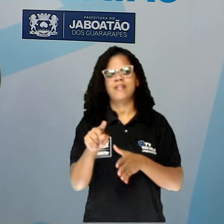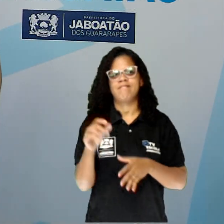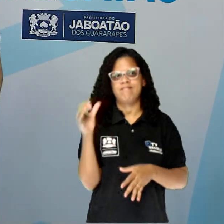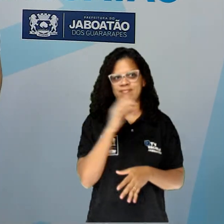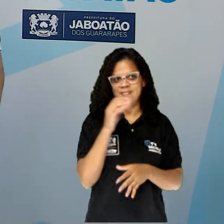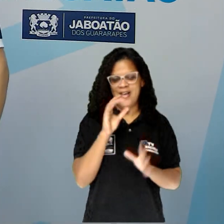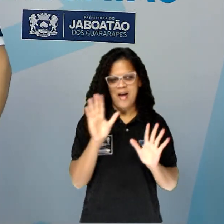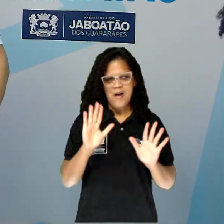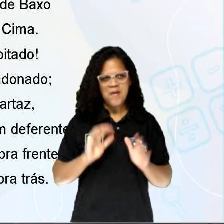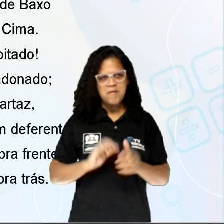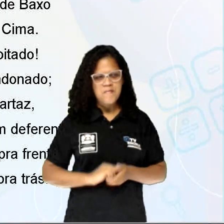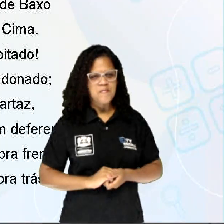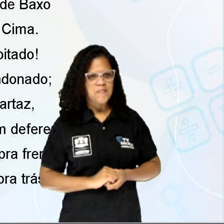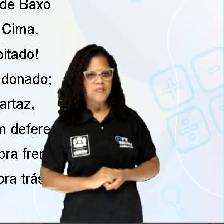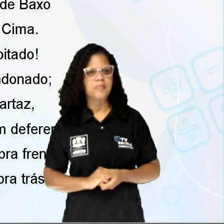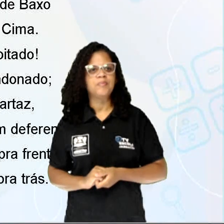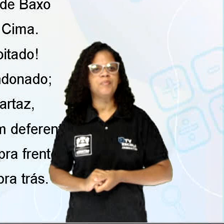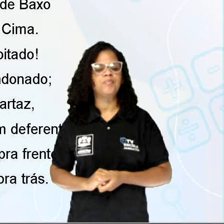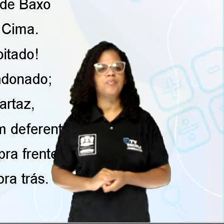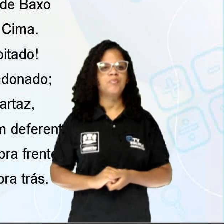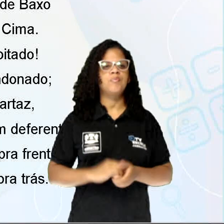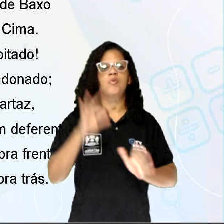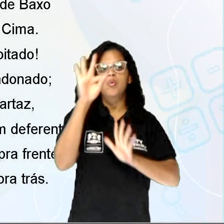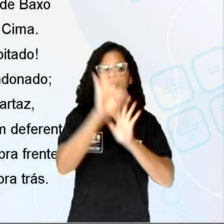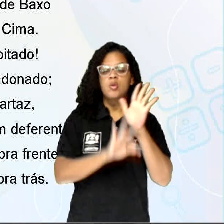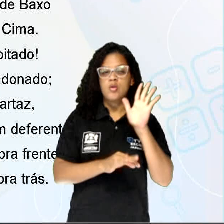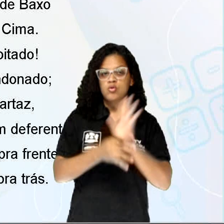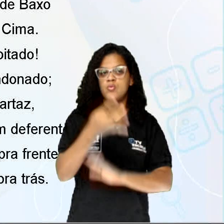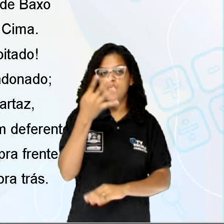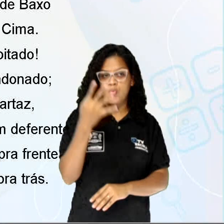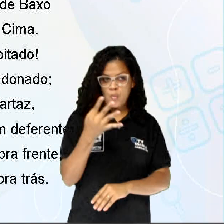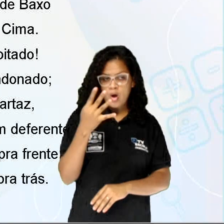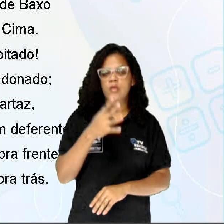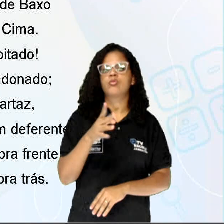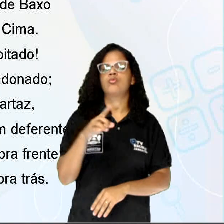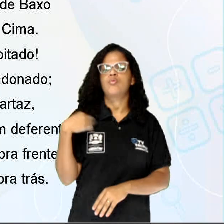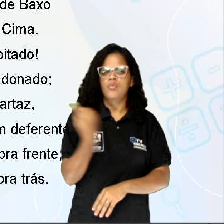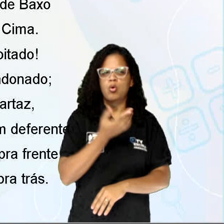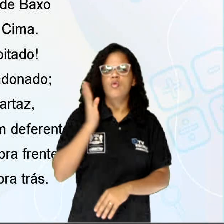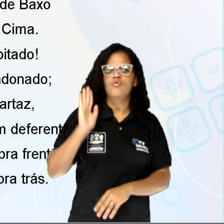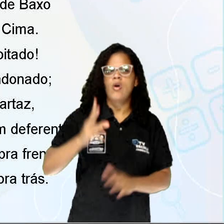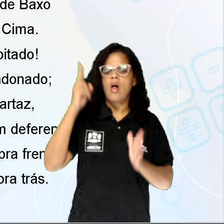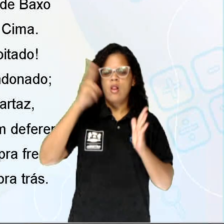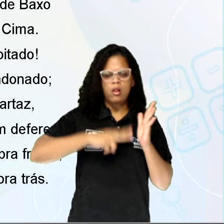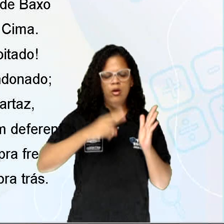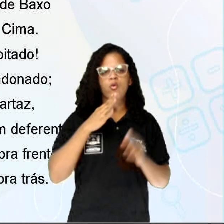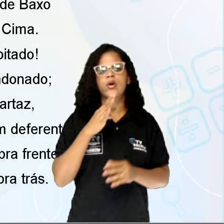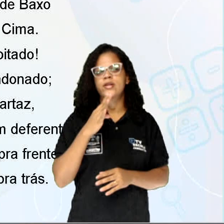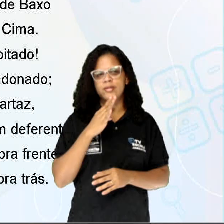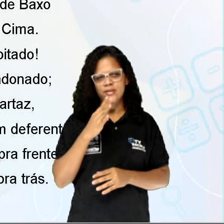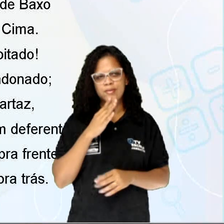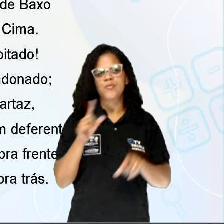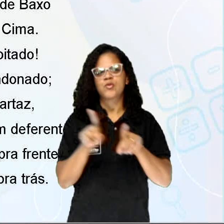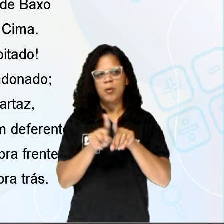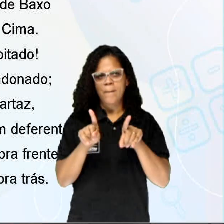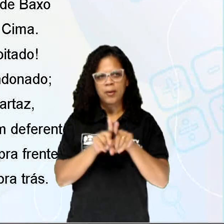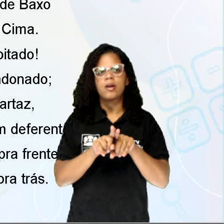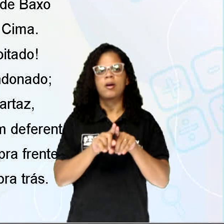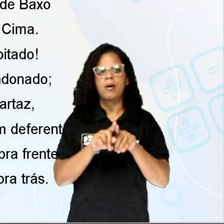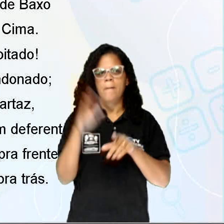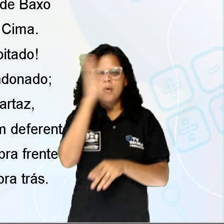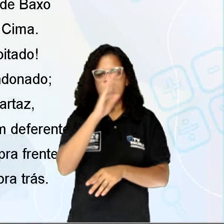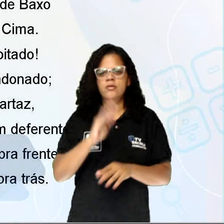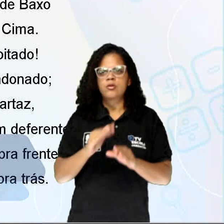Olha só, texto 4 também já é um conhecido nosso, Brasil de cima e Brasil de baixo. É um texto